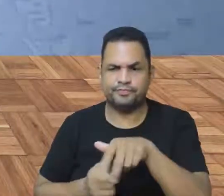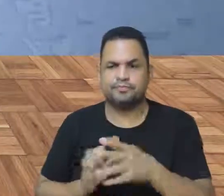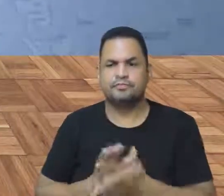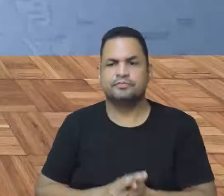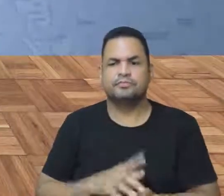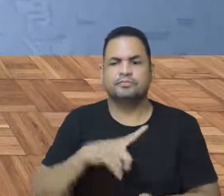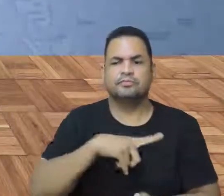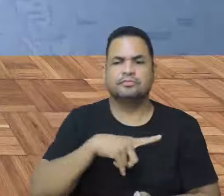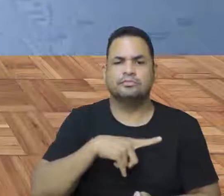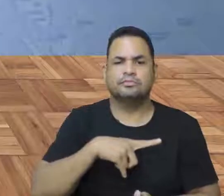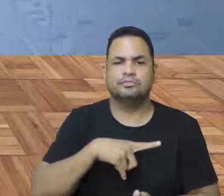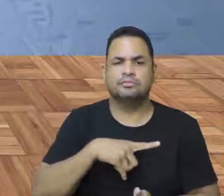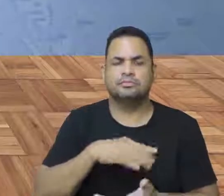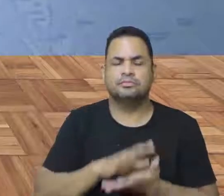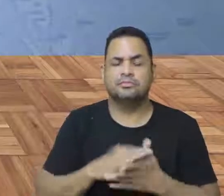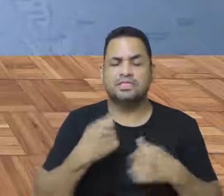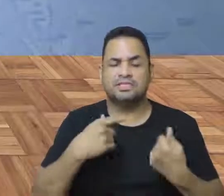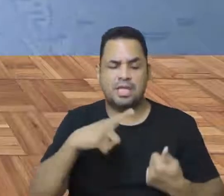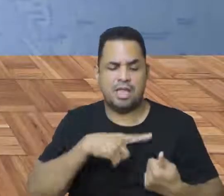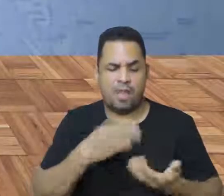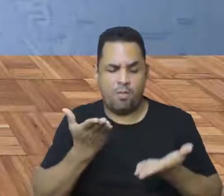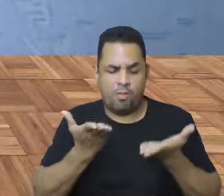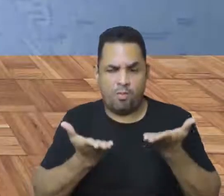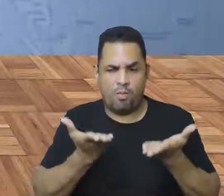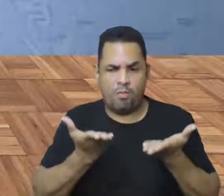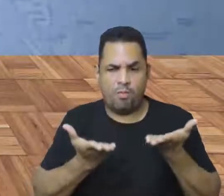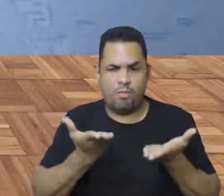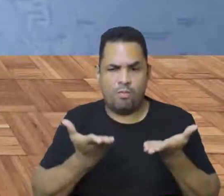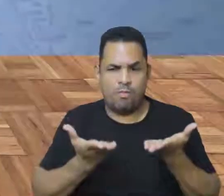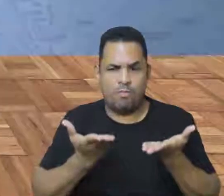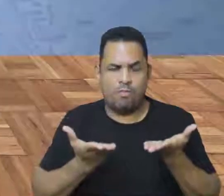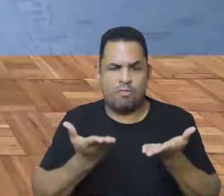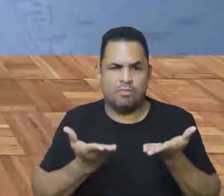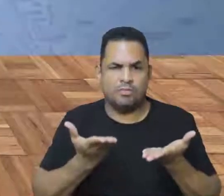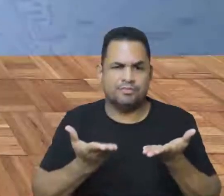ele tem de existir um equilíbrio